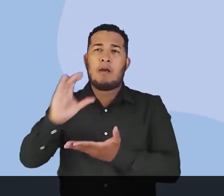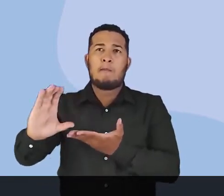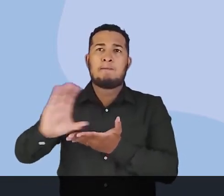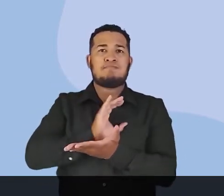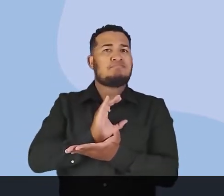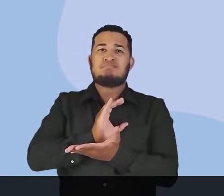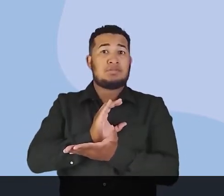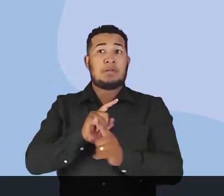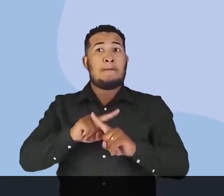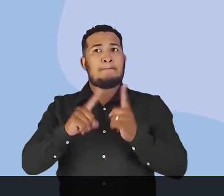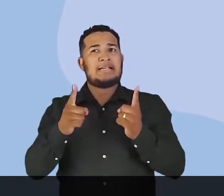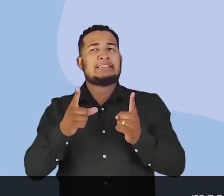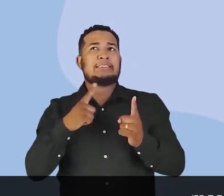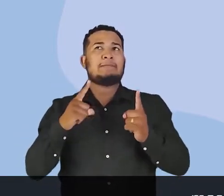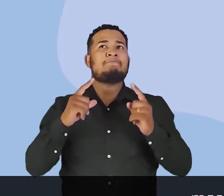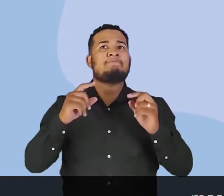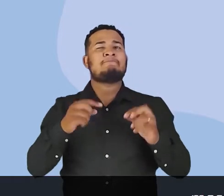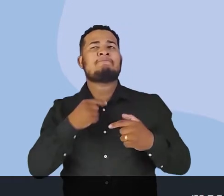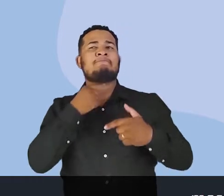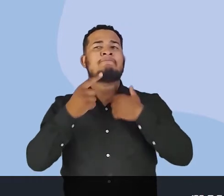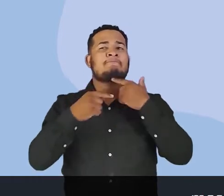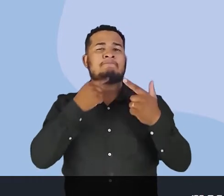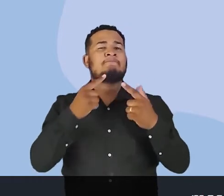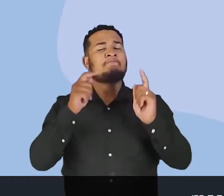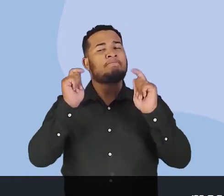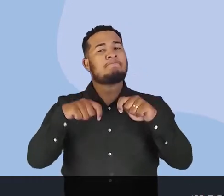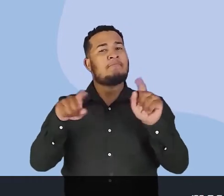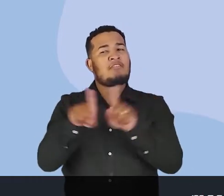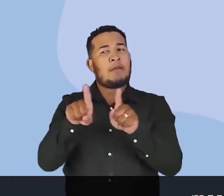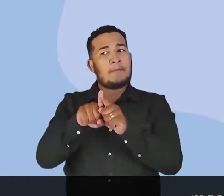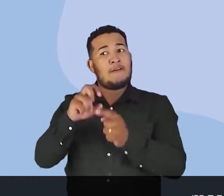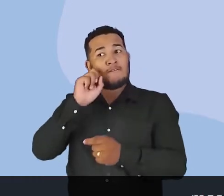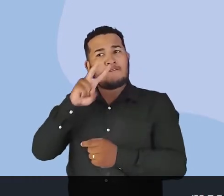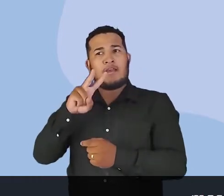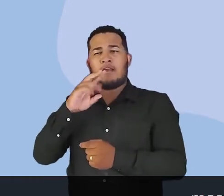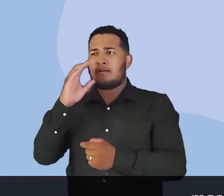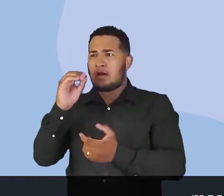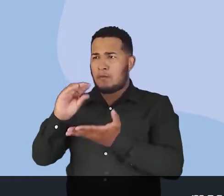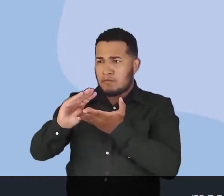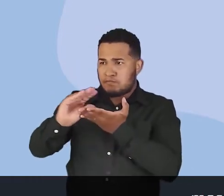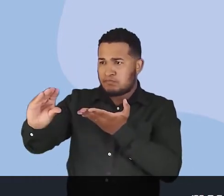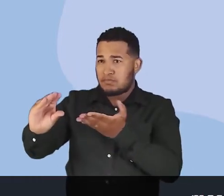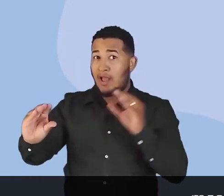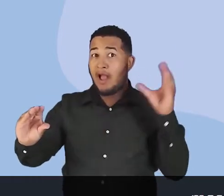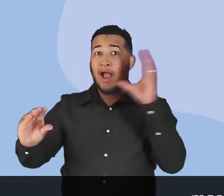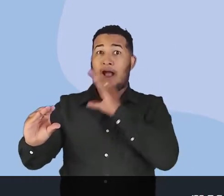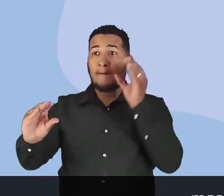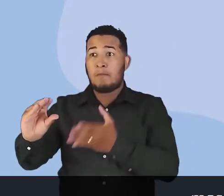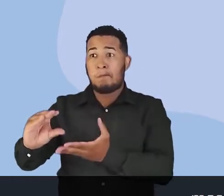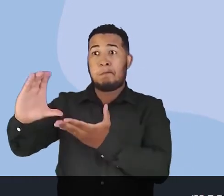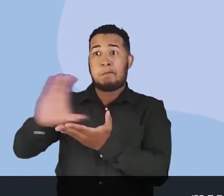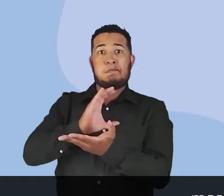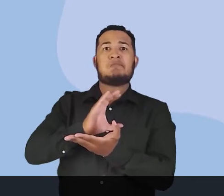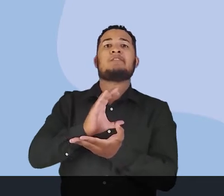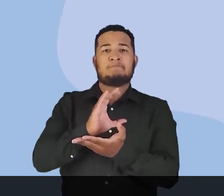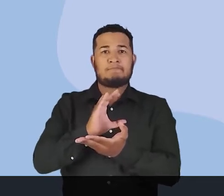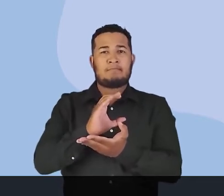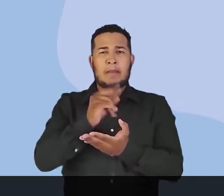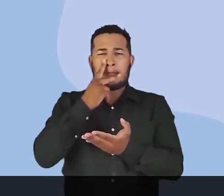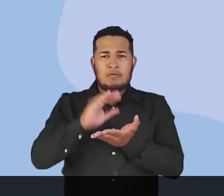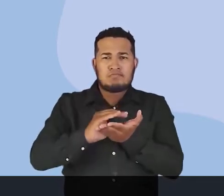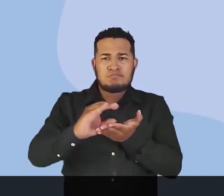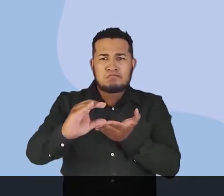é demorado, mas em especular investimentos com rendimentos rápidos. Pessoal,